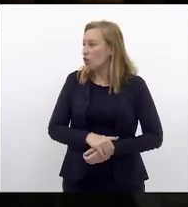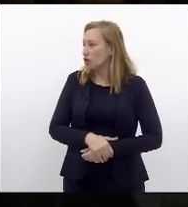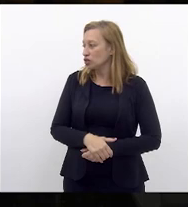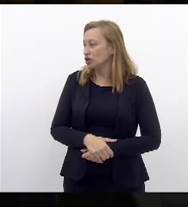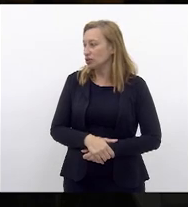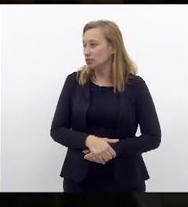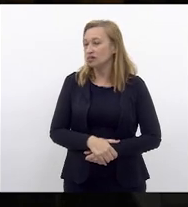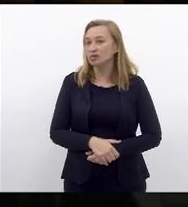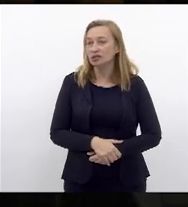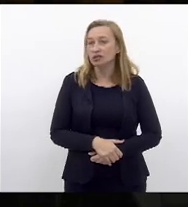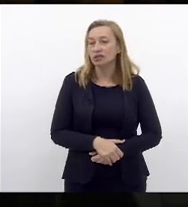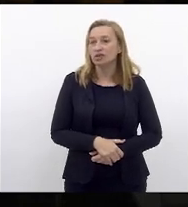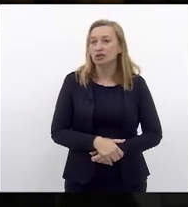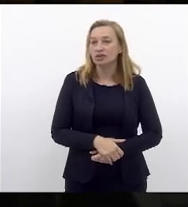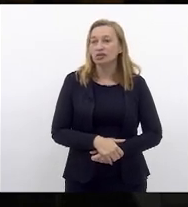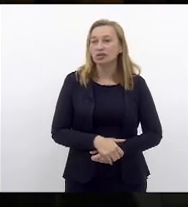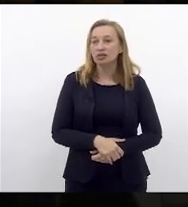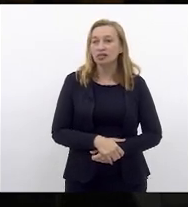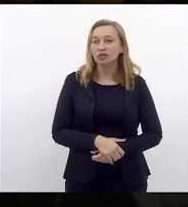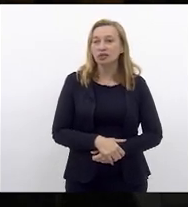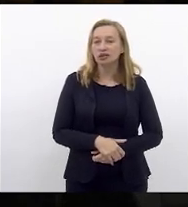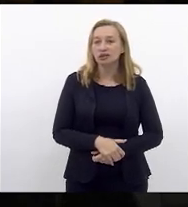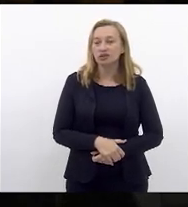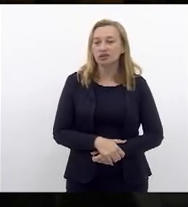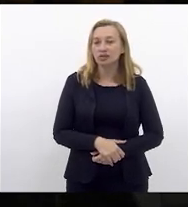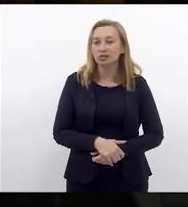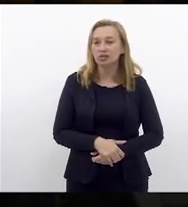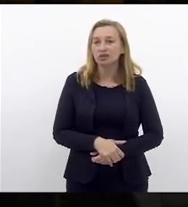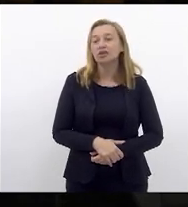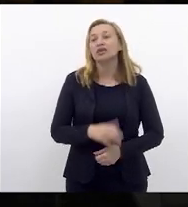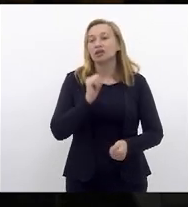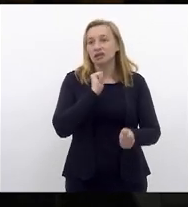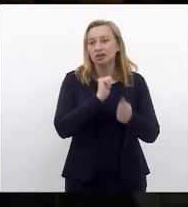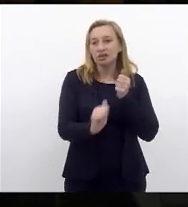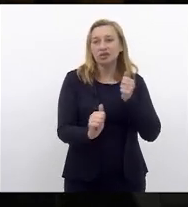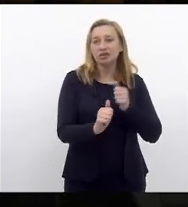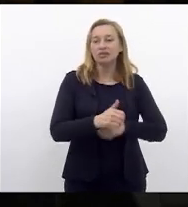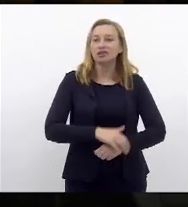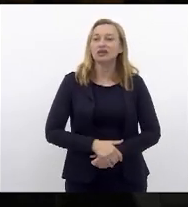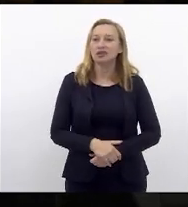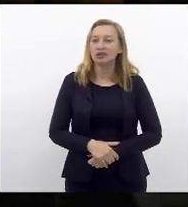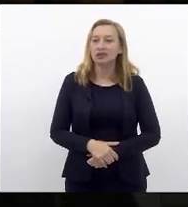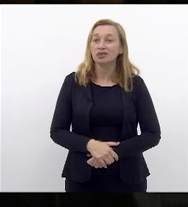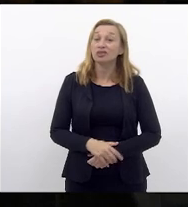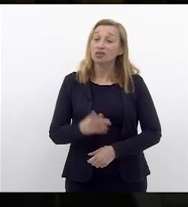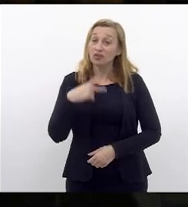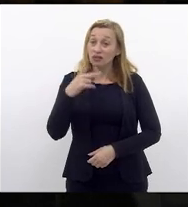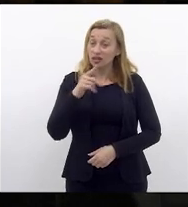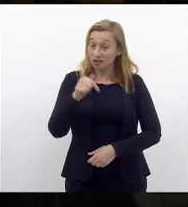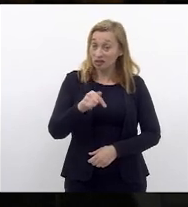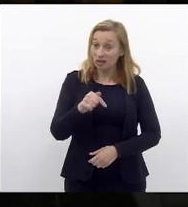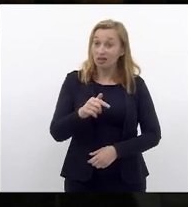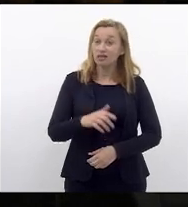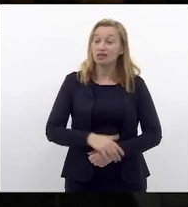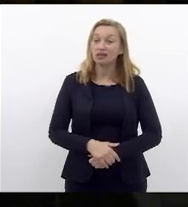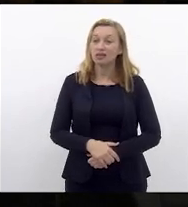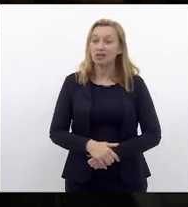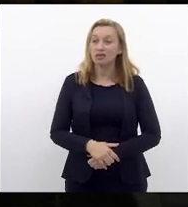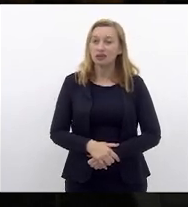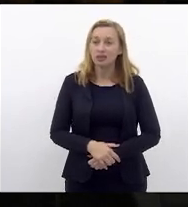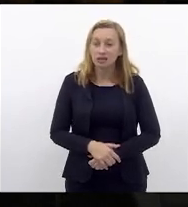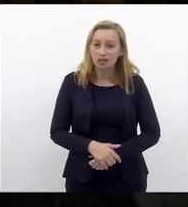Bebe depois, fora do campo de futebol. Não estou trazendo isso à tona, só